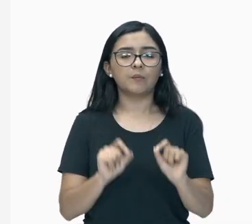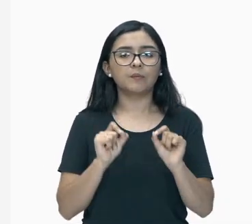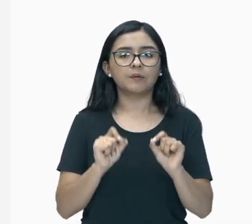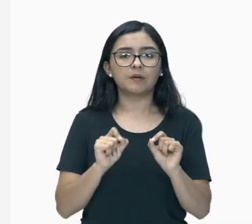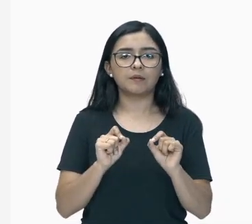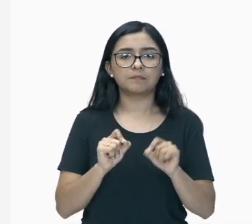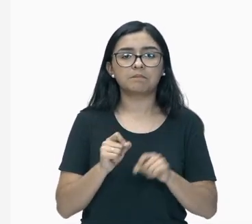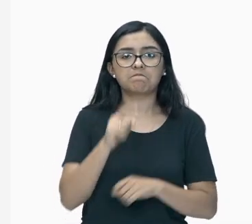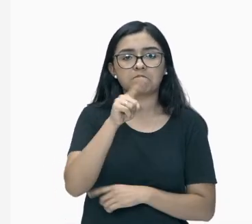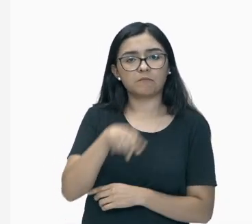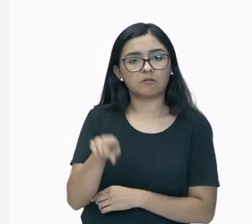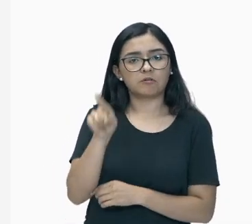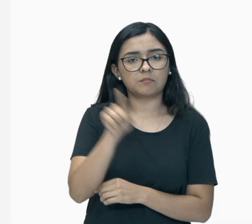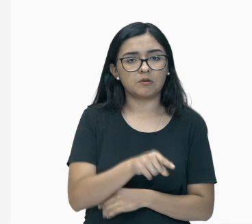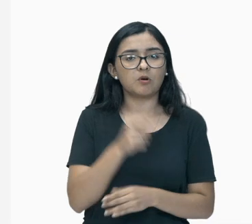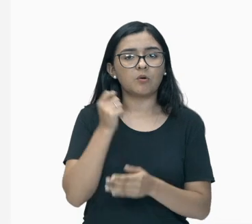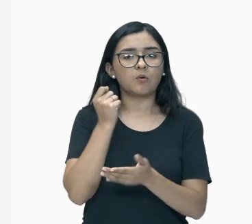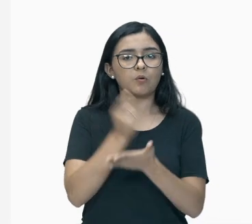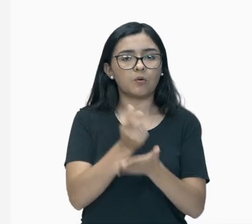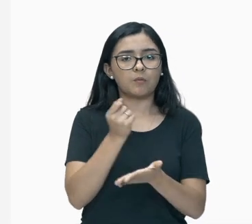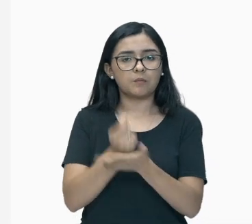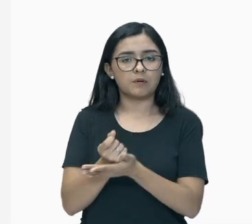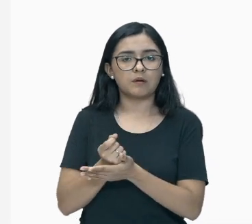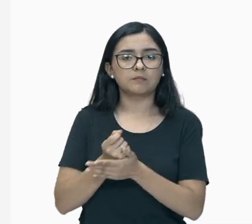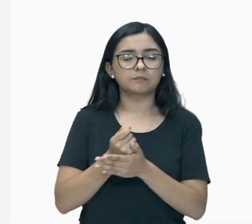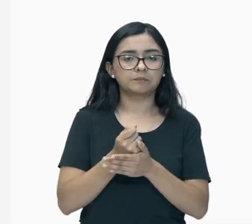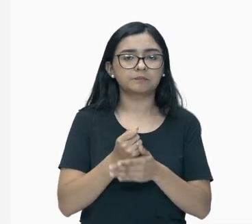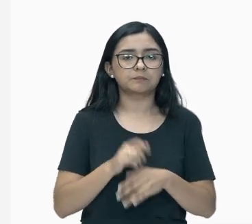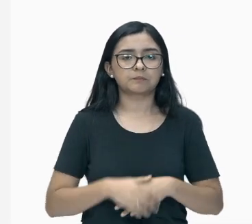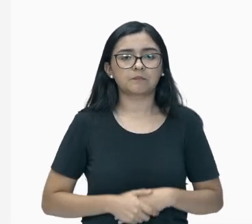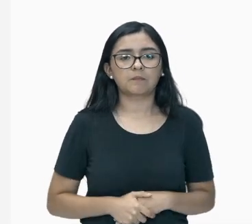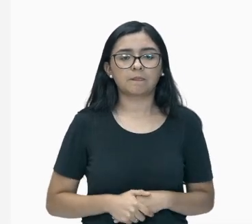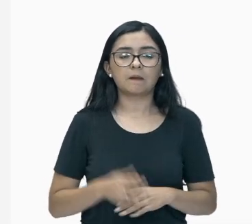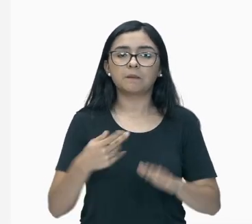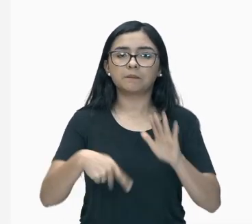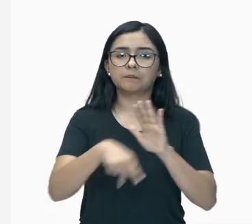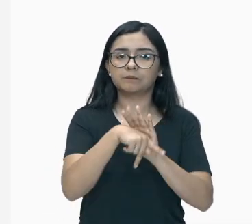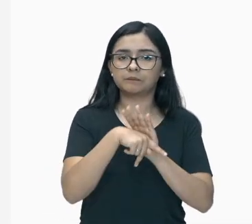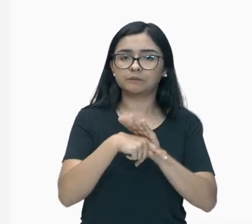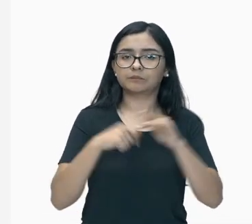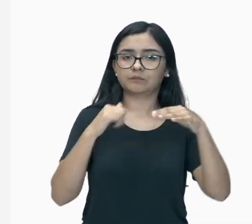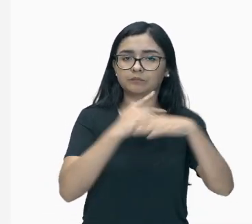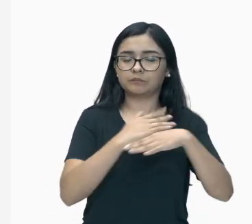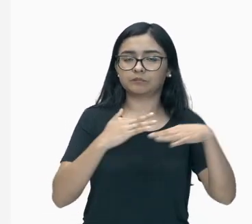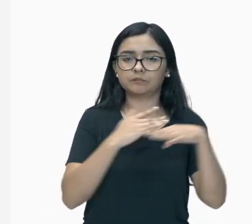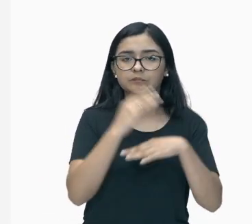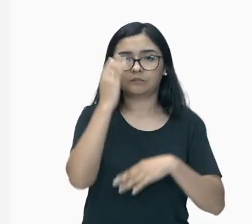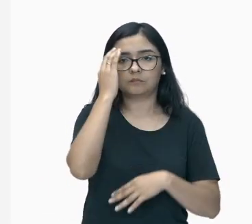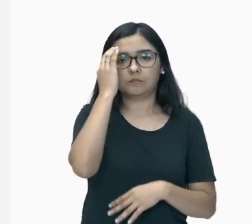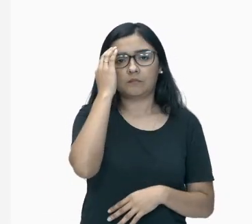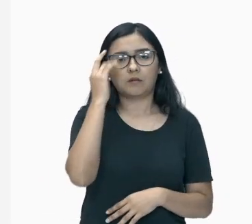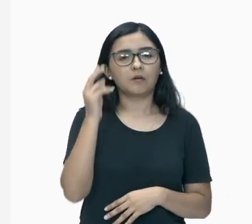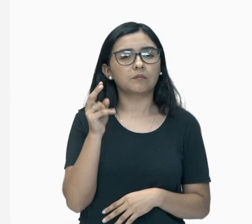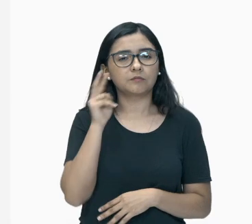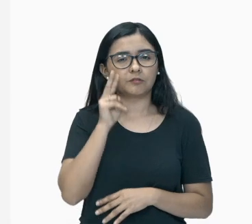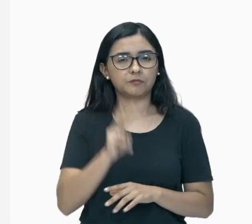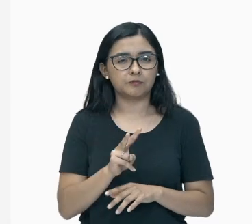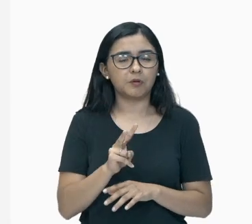a comprarem exclusivamente da metrópole. O que acontece? Como nós vimos antes,